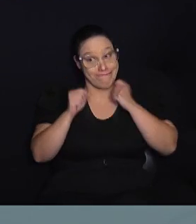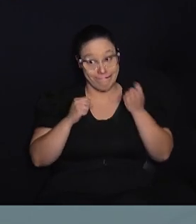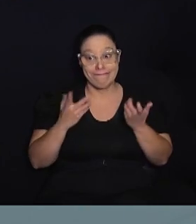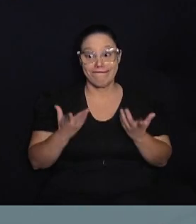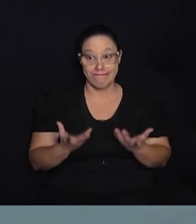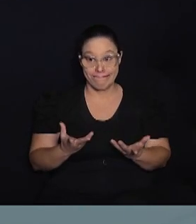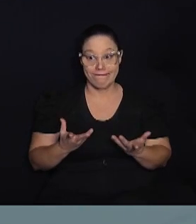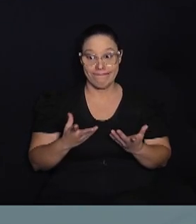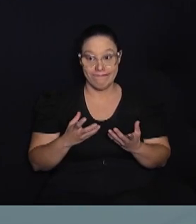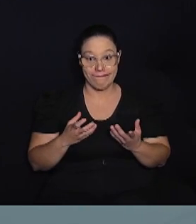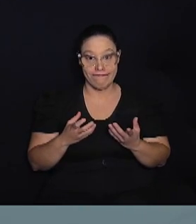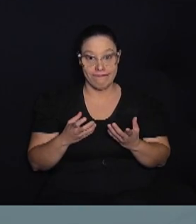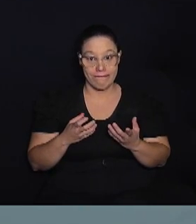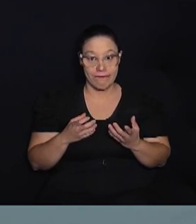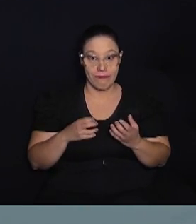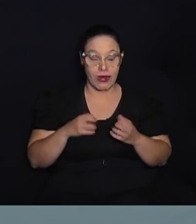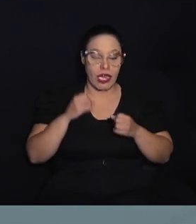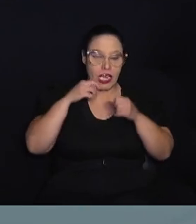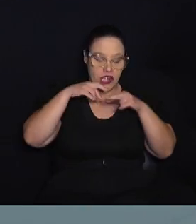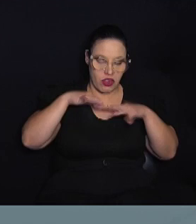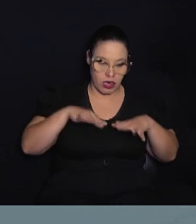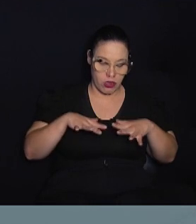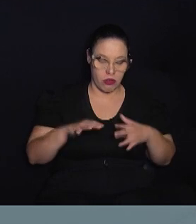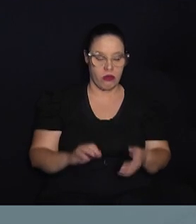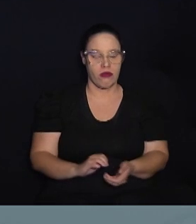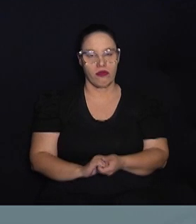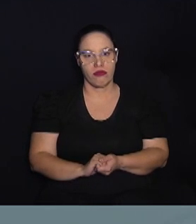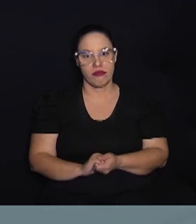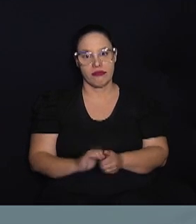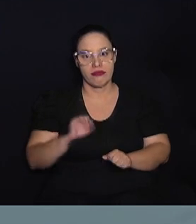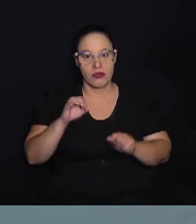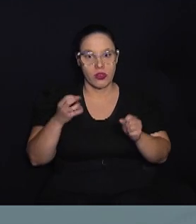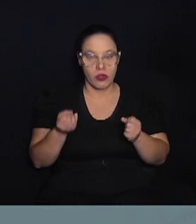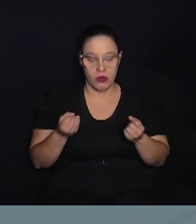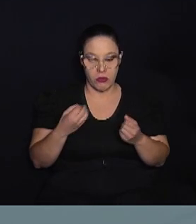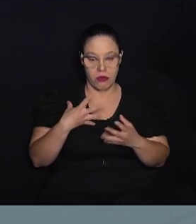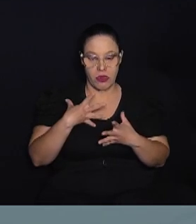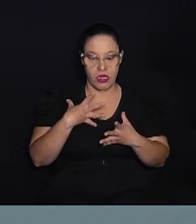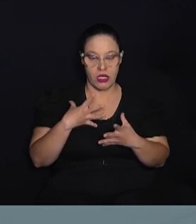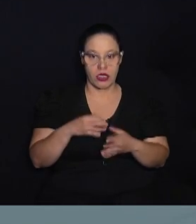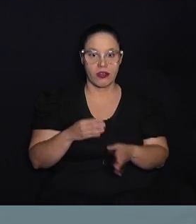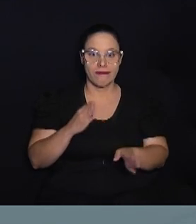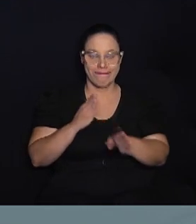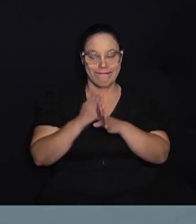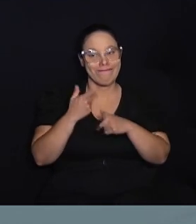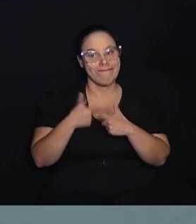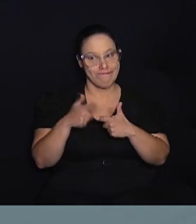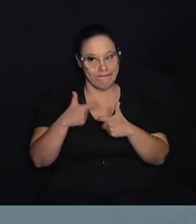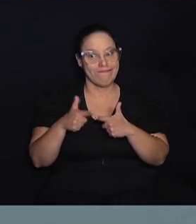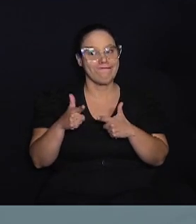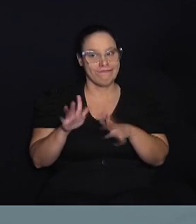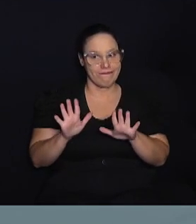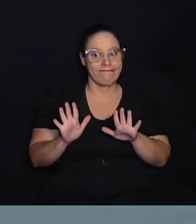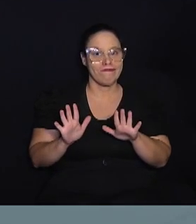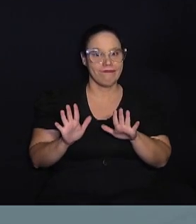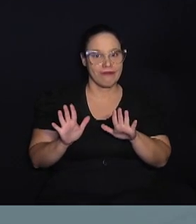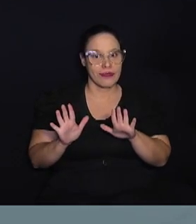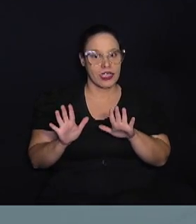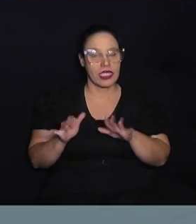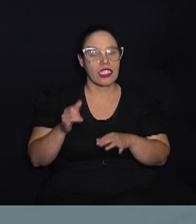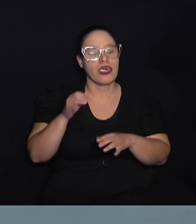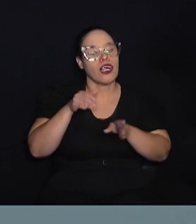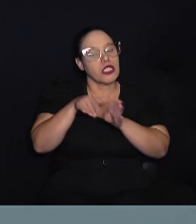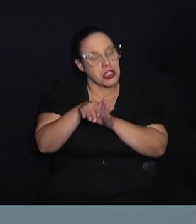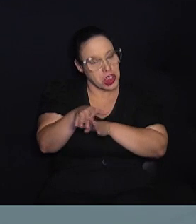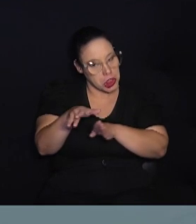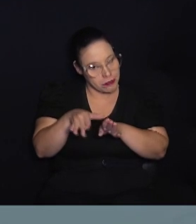favorecendo o aparecimento das infecções né que aparece aí como uma consequência então eh a gente